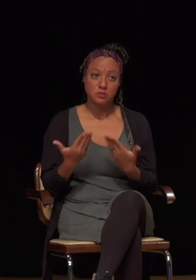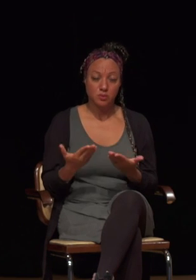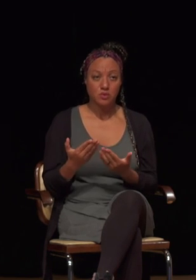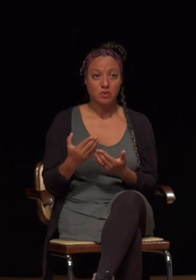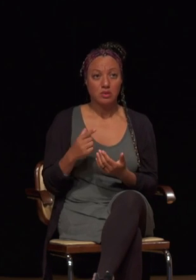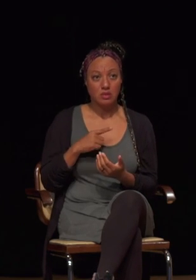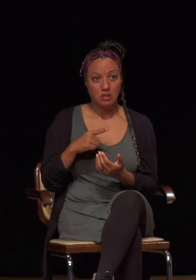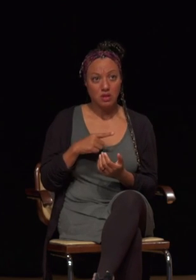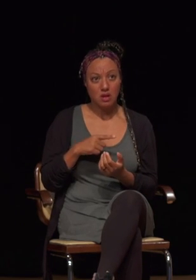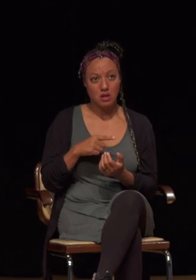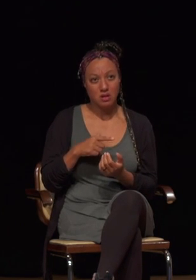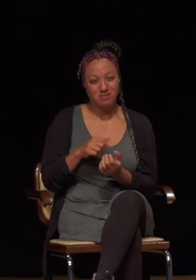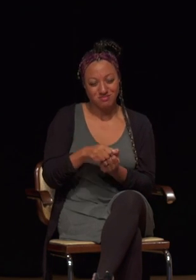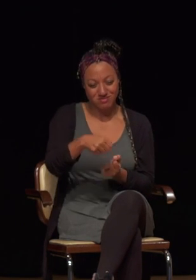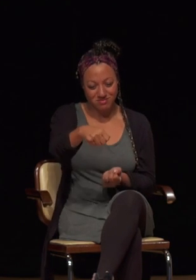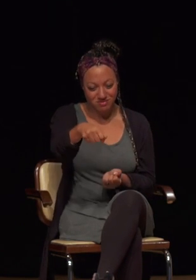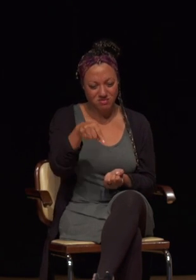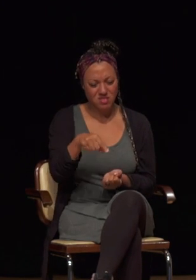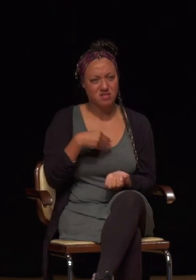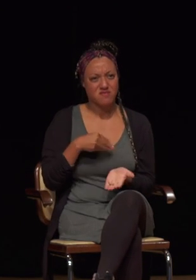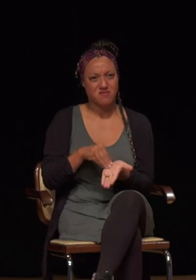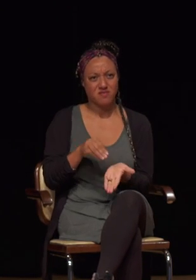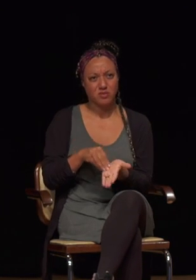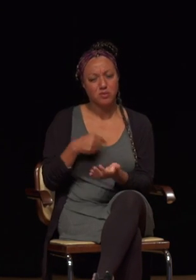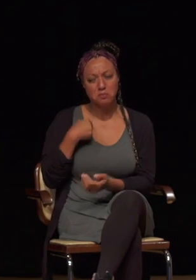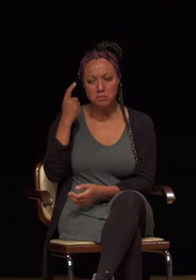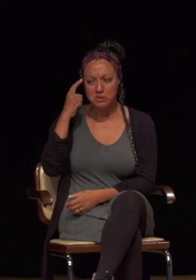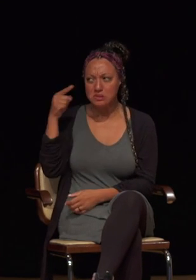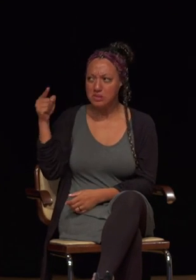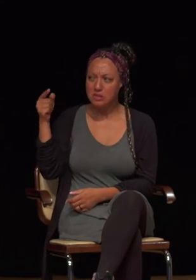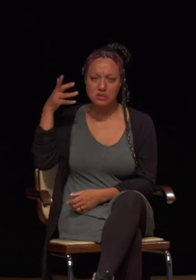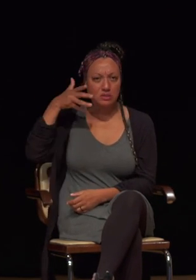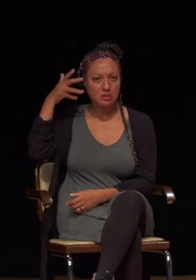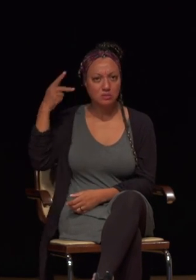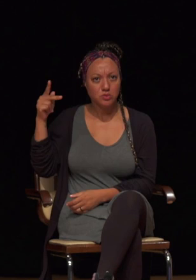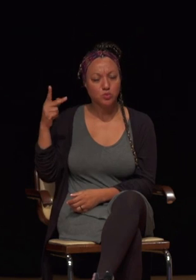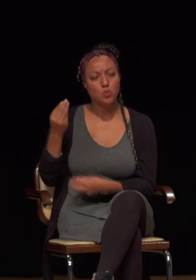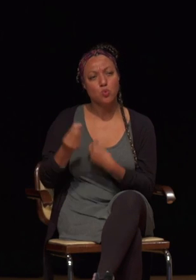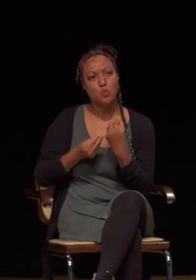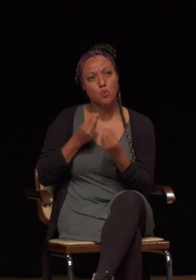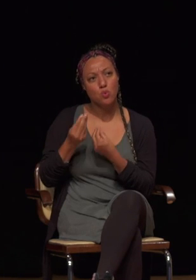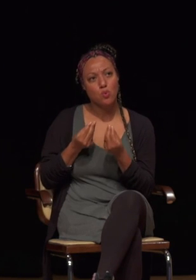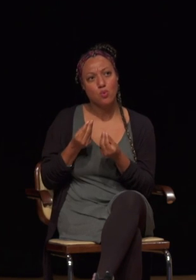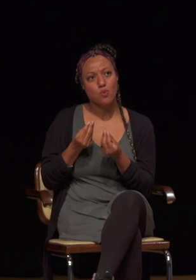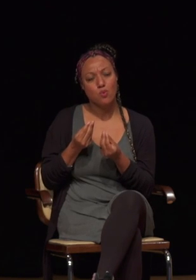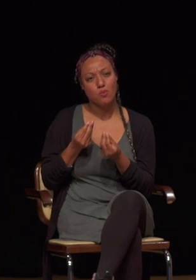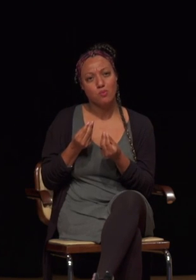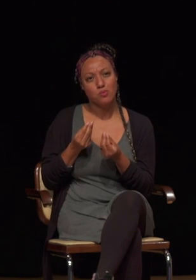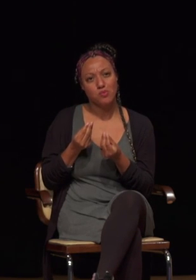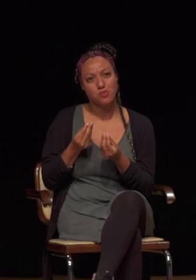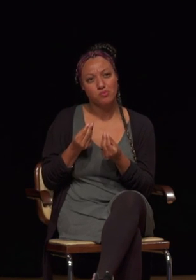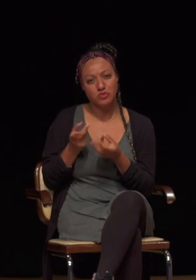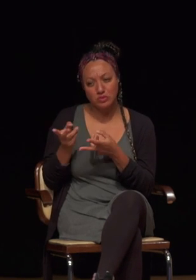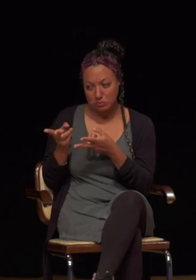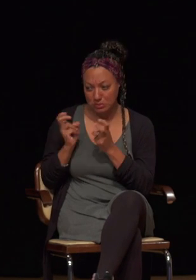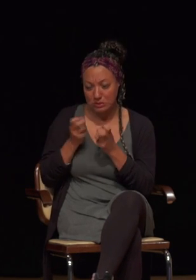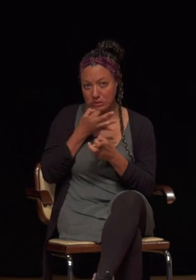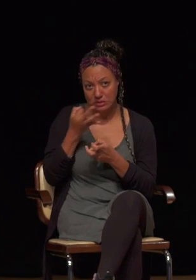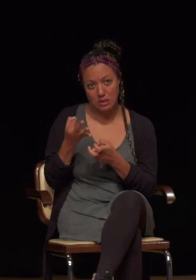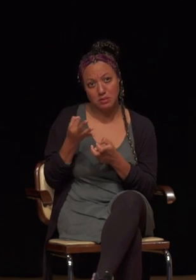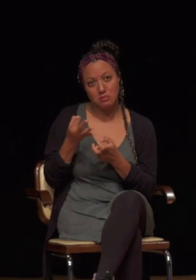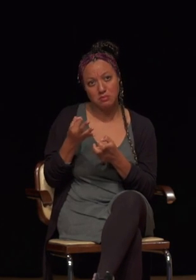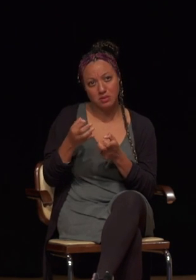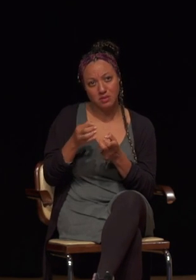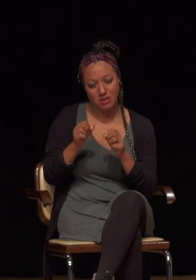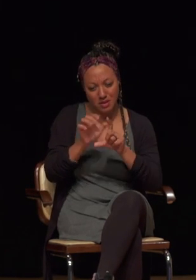política dessa ausência né e eu fiquei pensando muito nessa sua apresentação Quais são as possíveis ausências que você vê nessas nessas